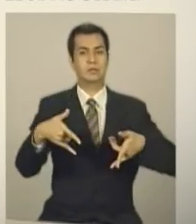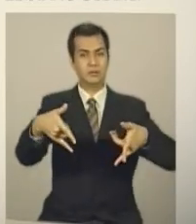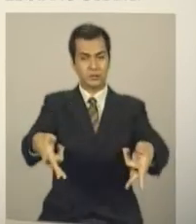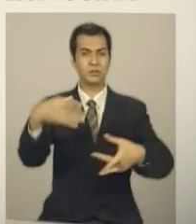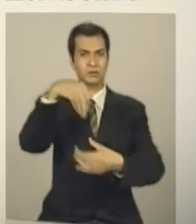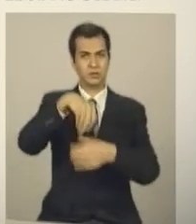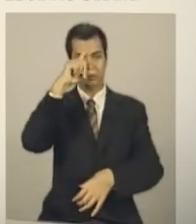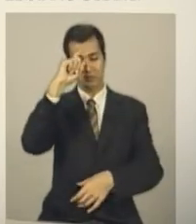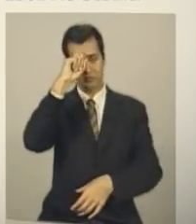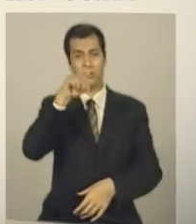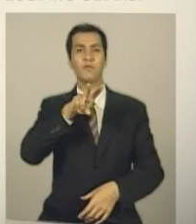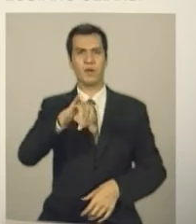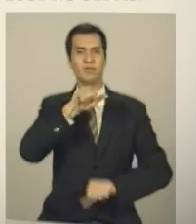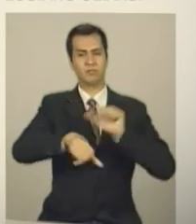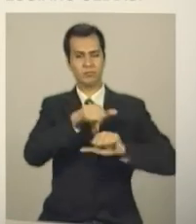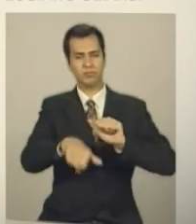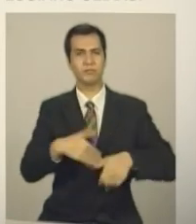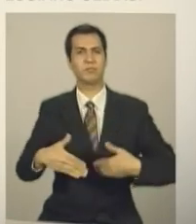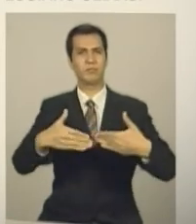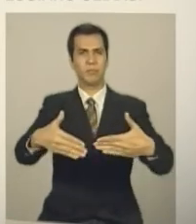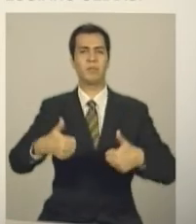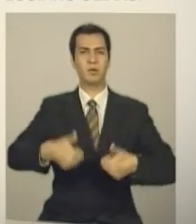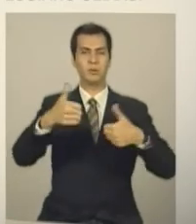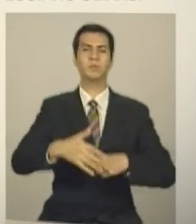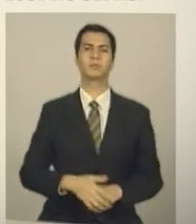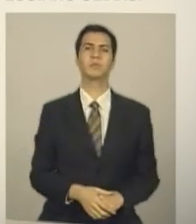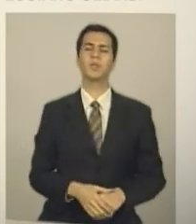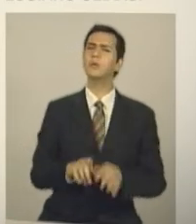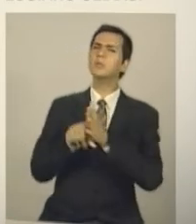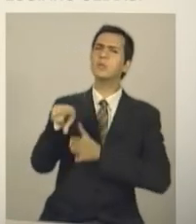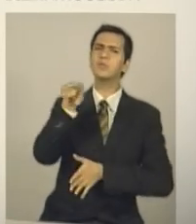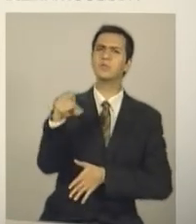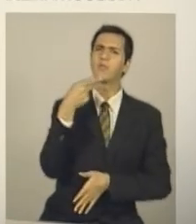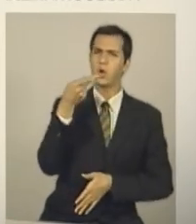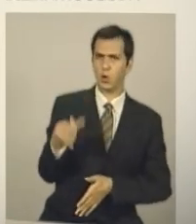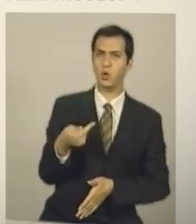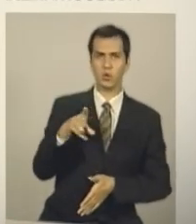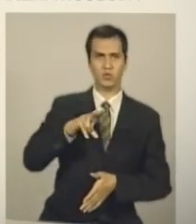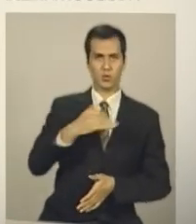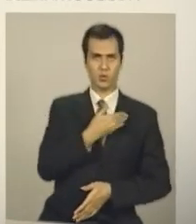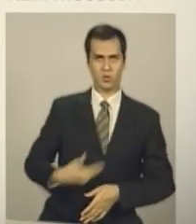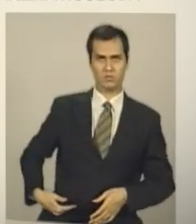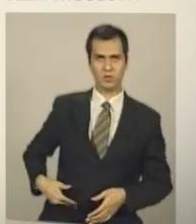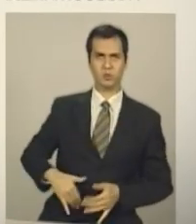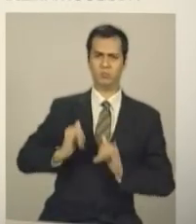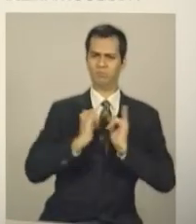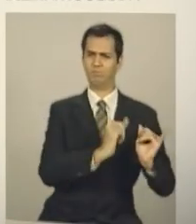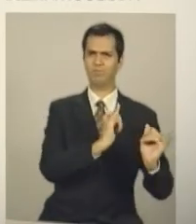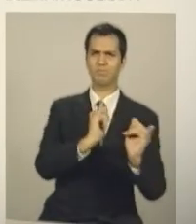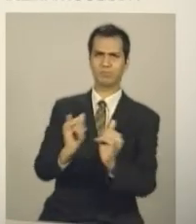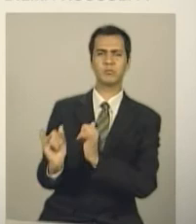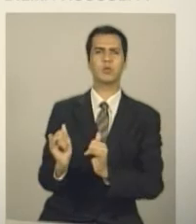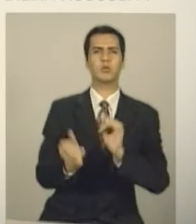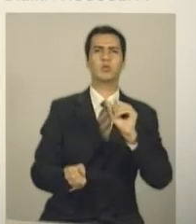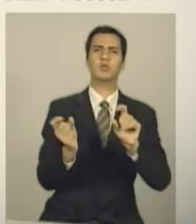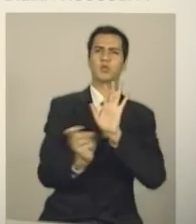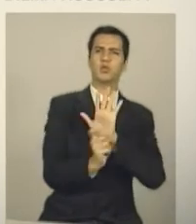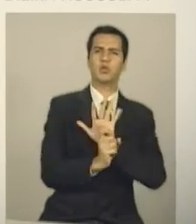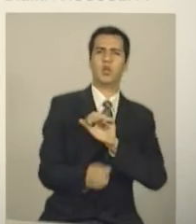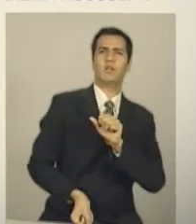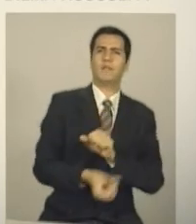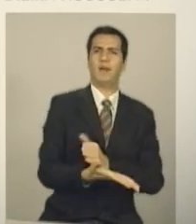senhora disse que o governo vai agir contra o comércio de drogas como isso será feito ah Luciano nós vamos atuar com